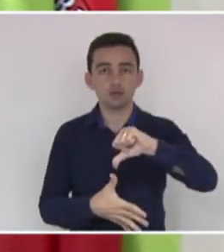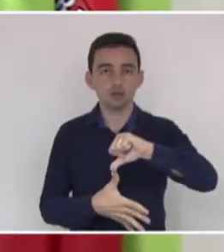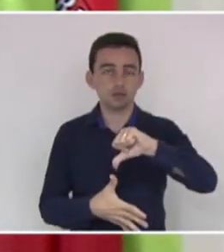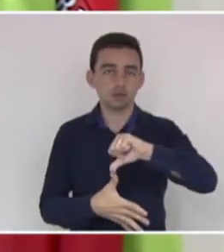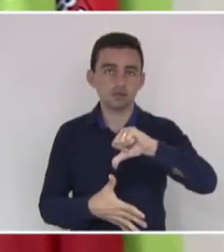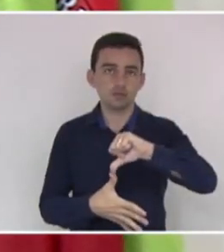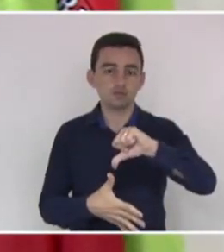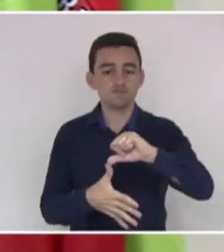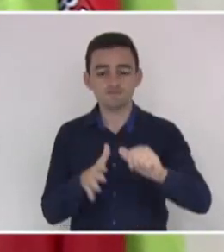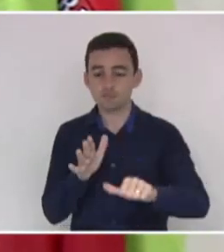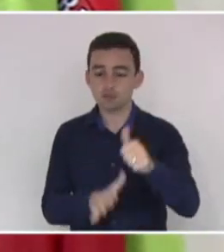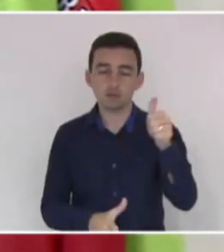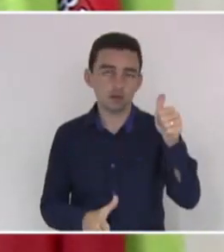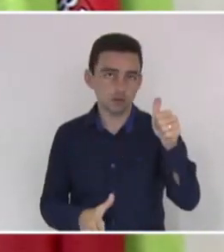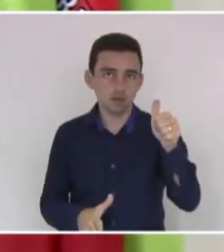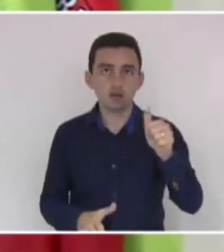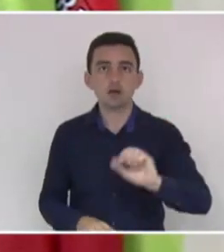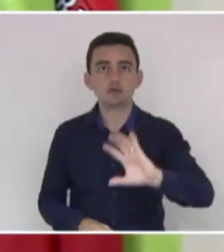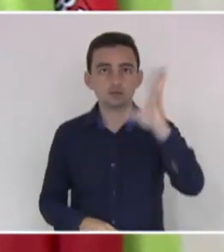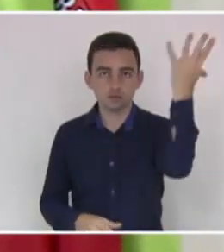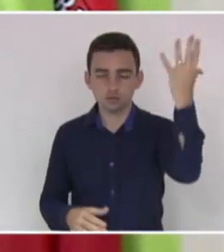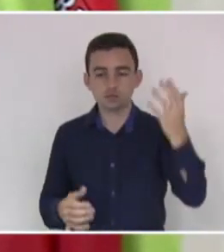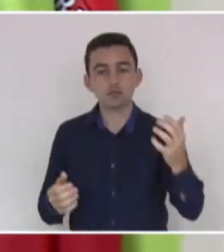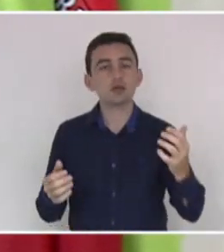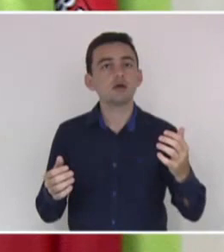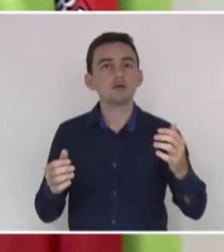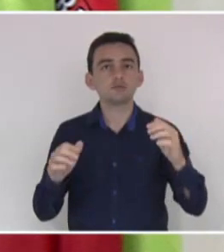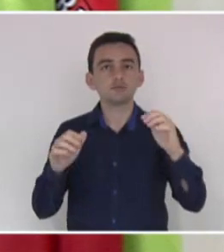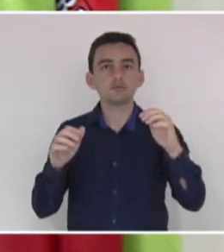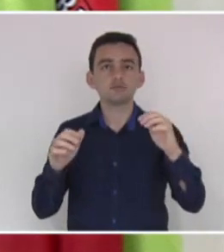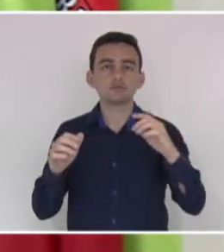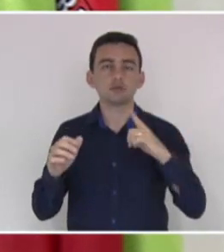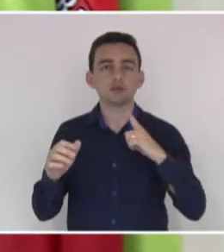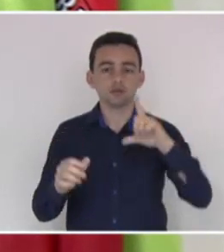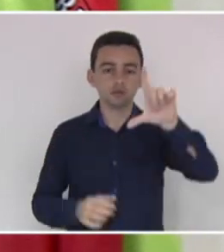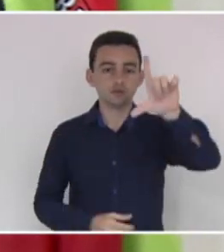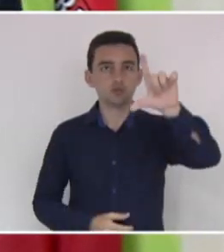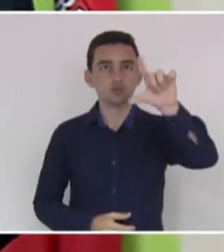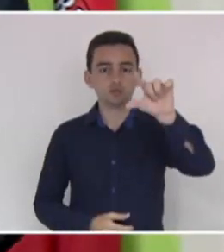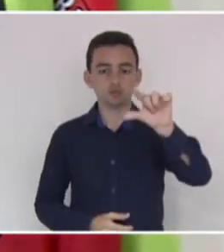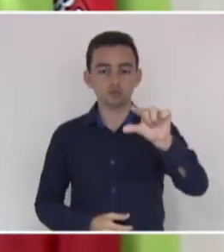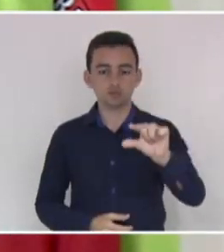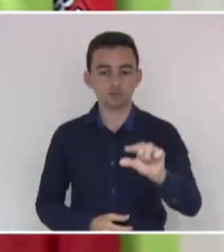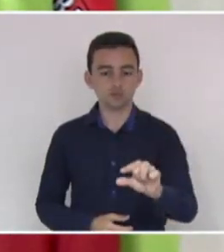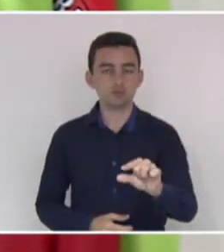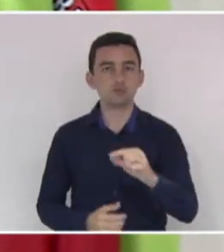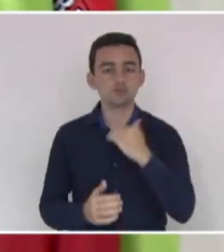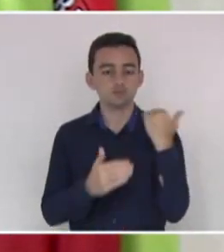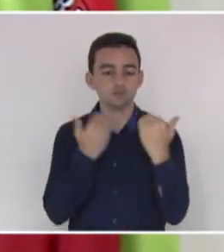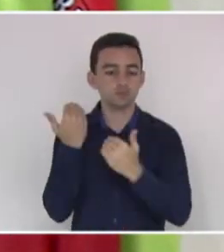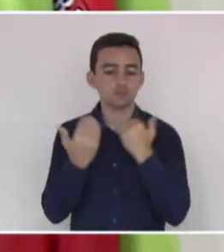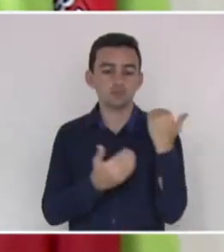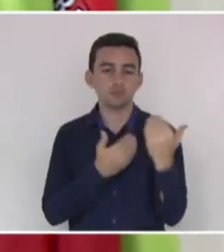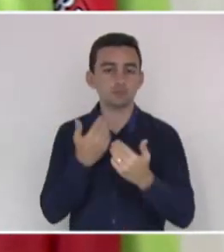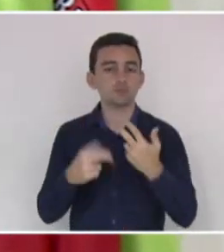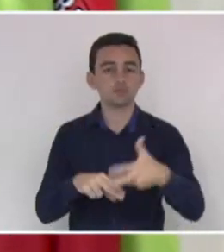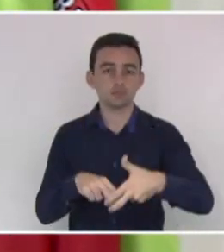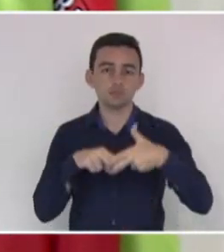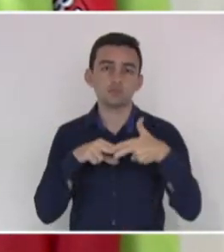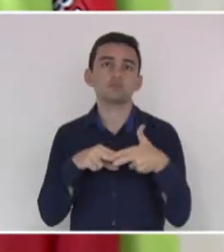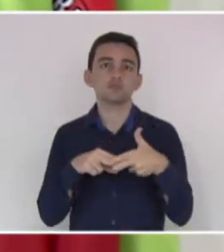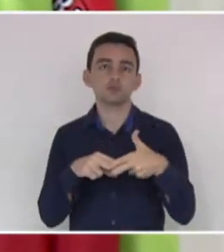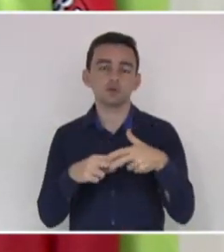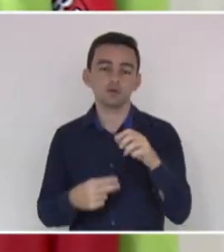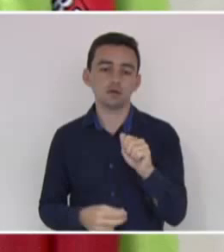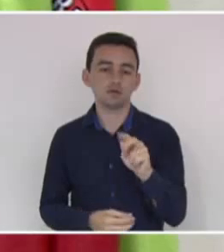que comprovou a queda no número e da mortalidade provocados por